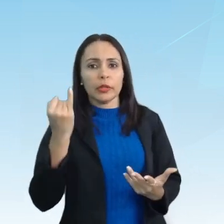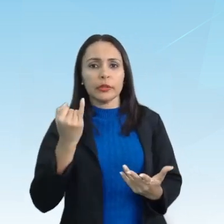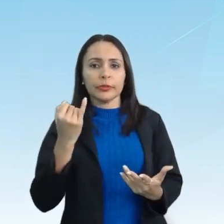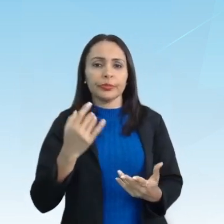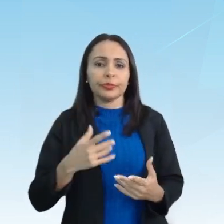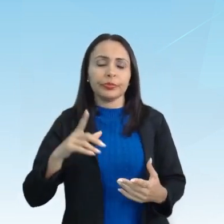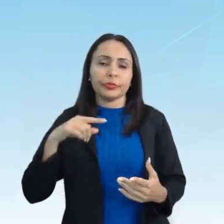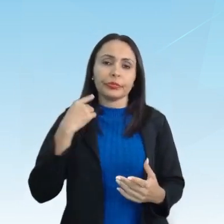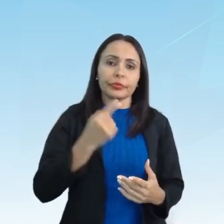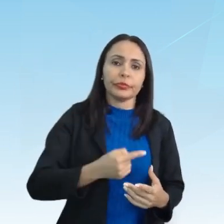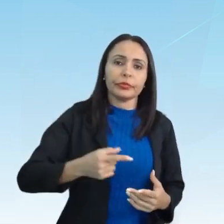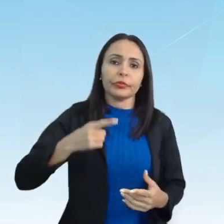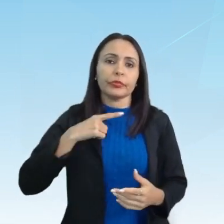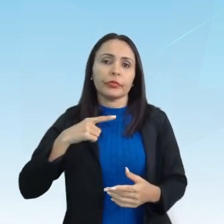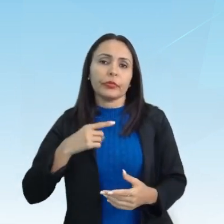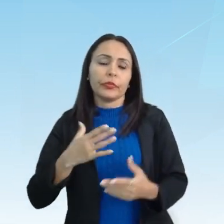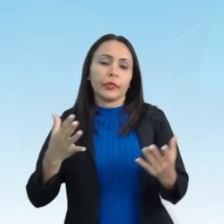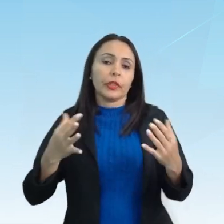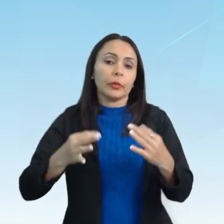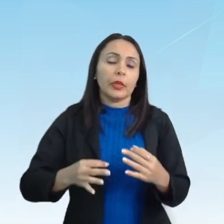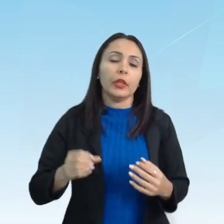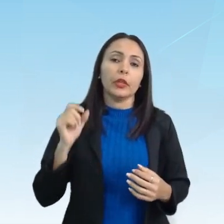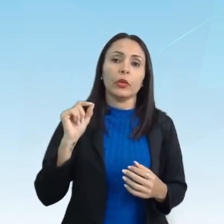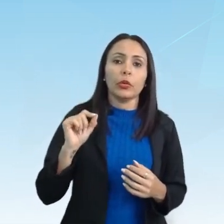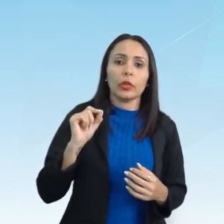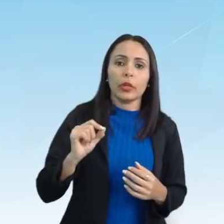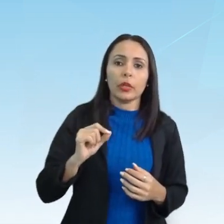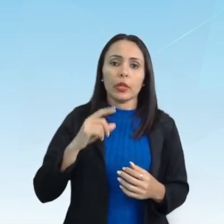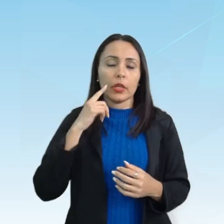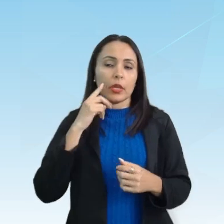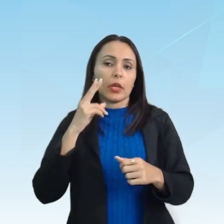salientar que nós temos justamente o quê? A